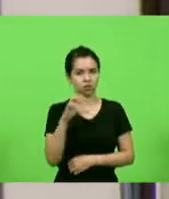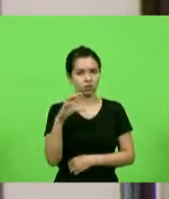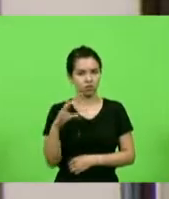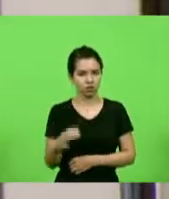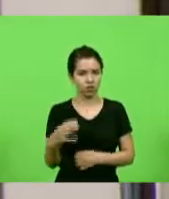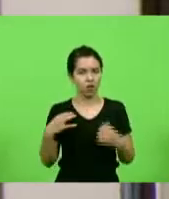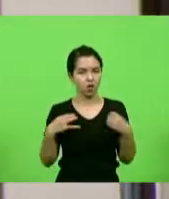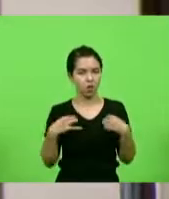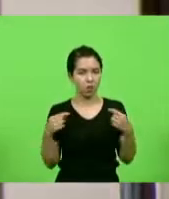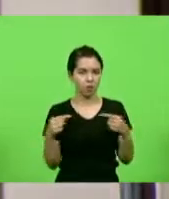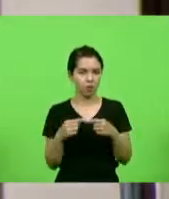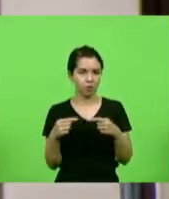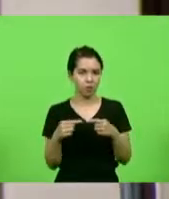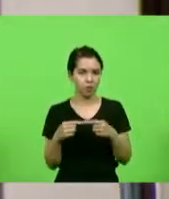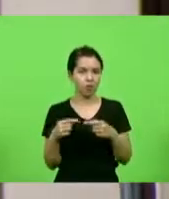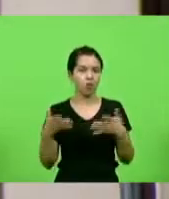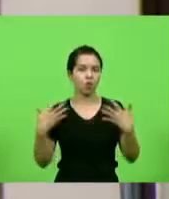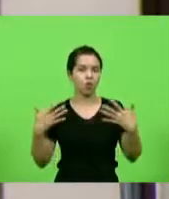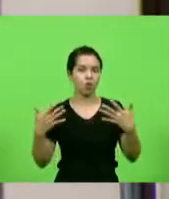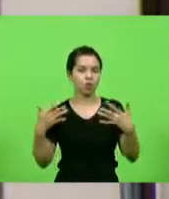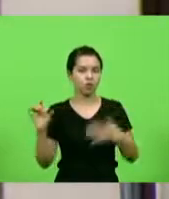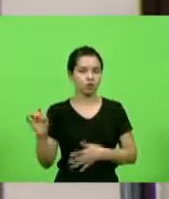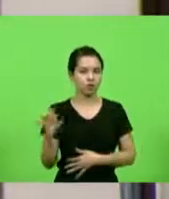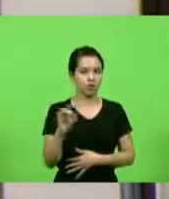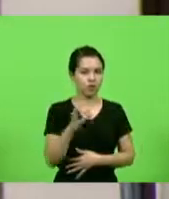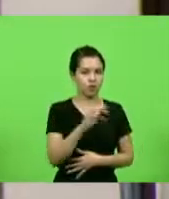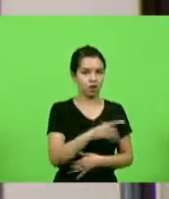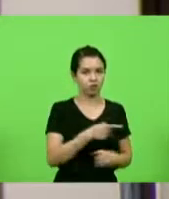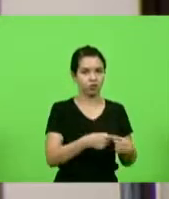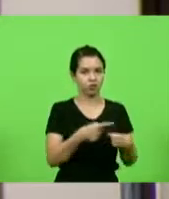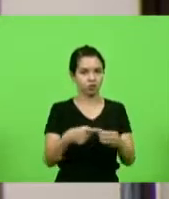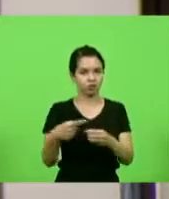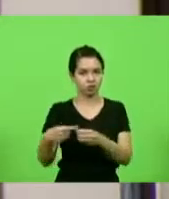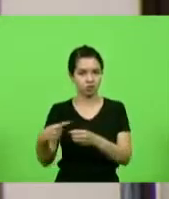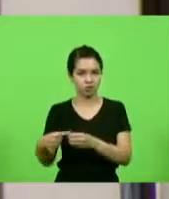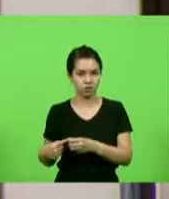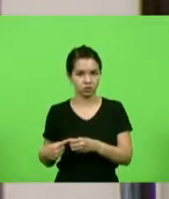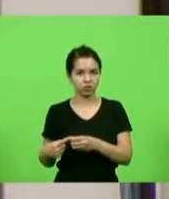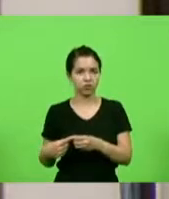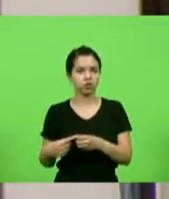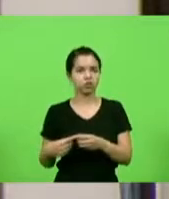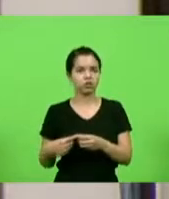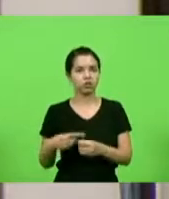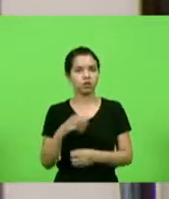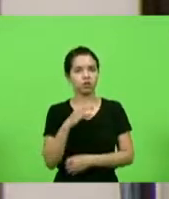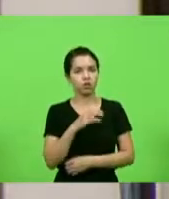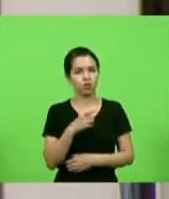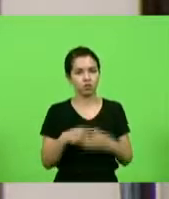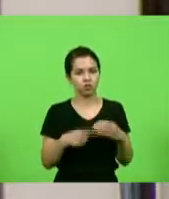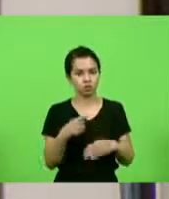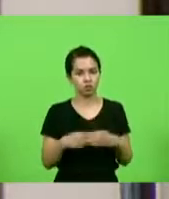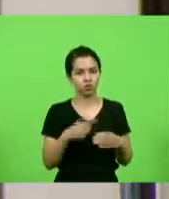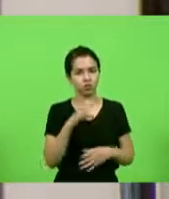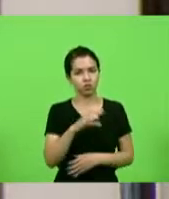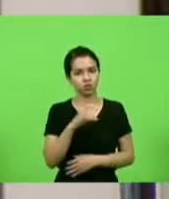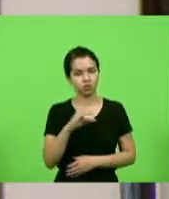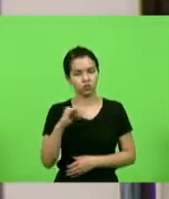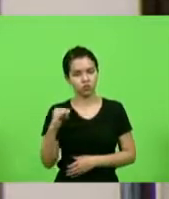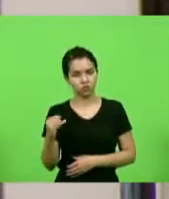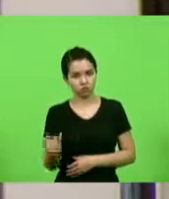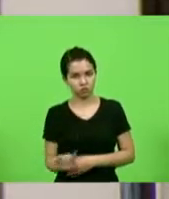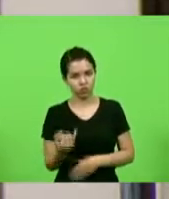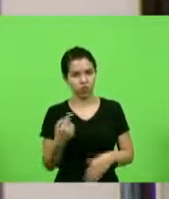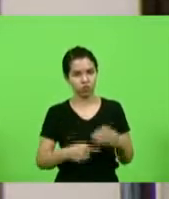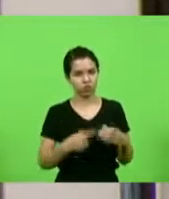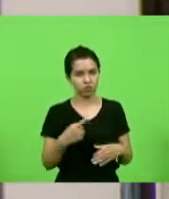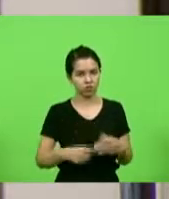com o clima de cada município, com pareceres favoráveis das comissões de Constituição, Justiça, Comissão de Trabalho, Administração e Serviços Públicos e Comissão de